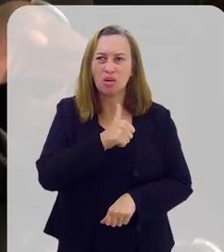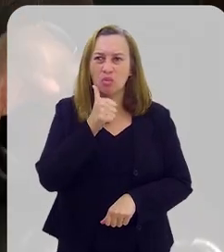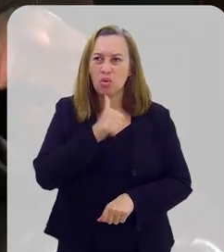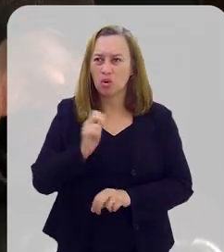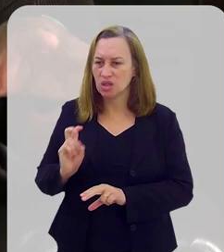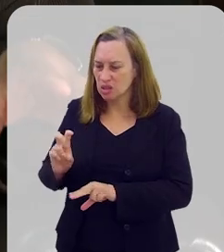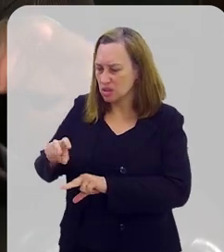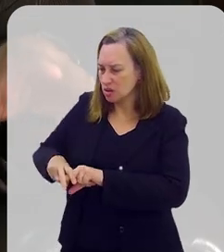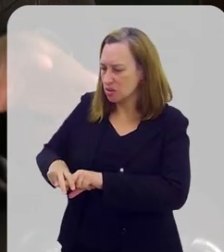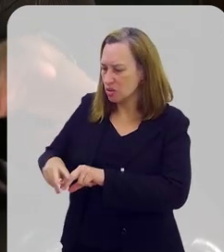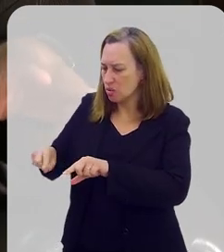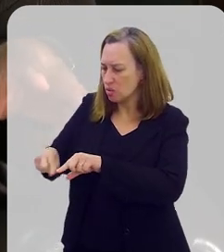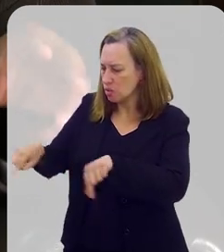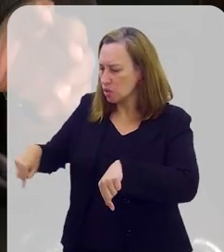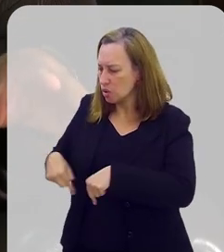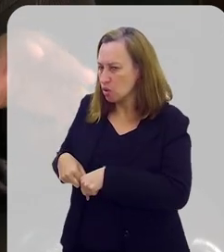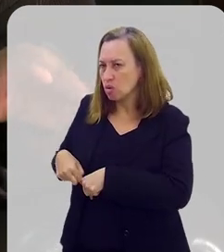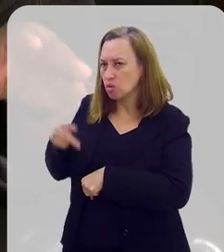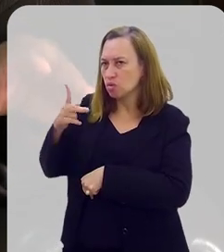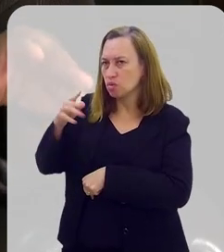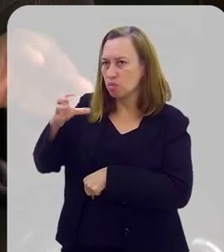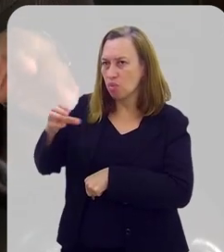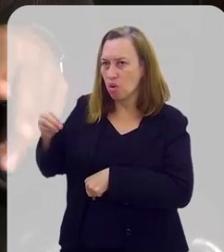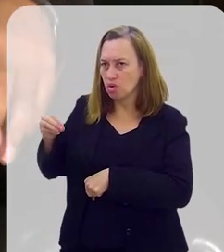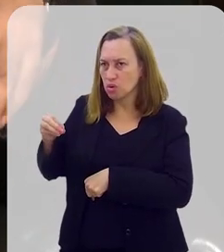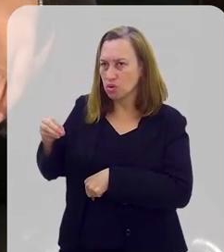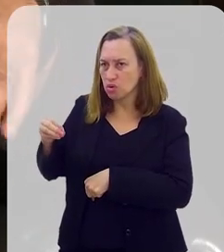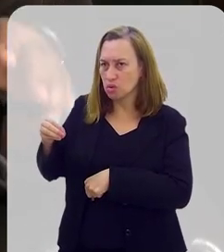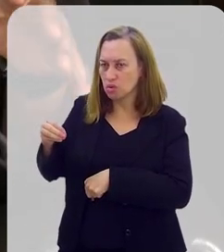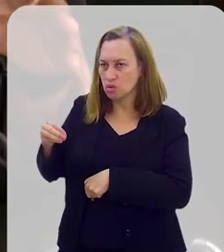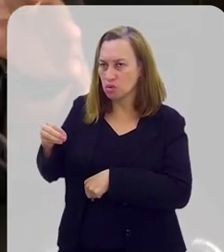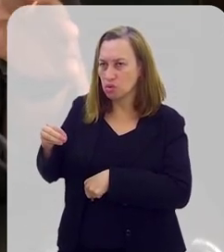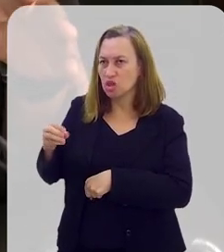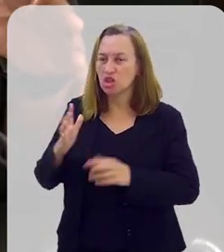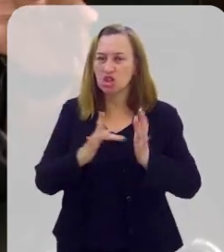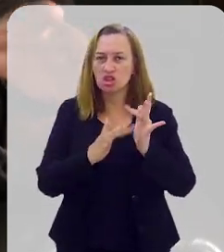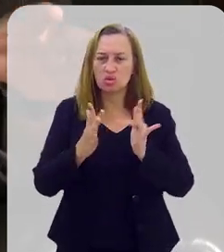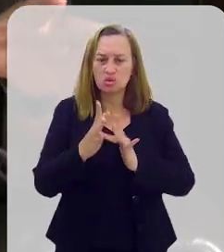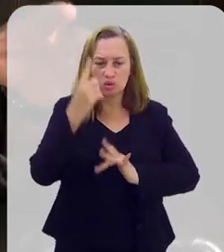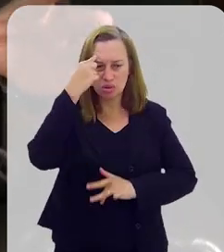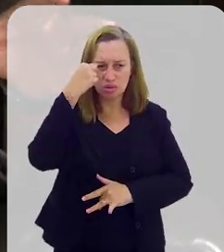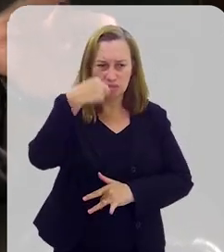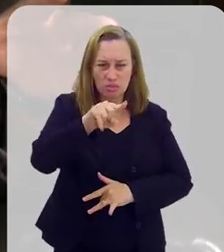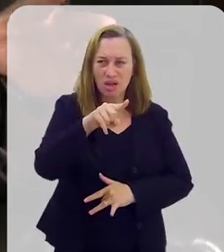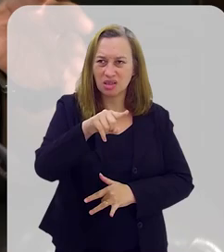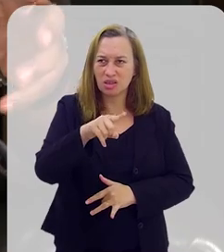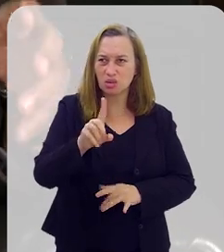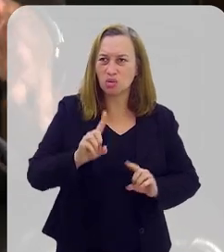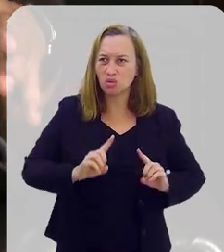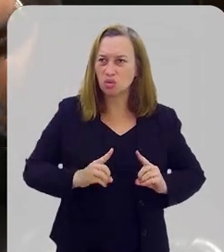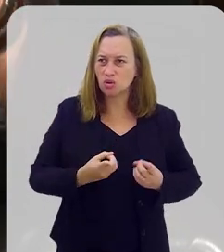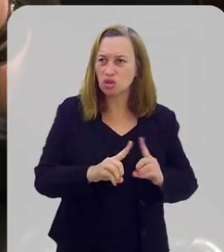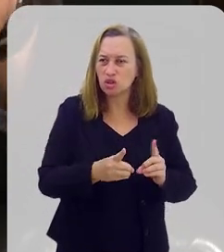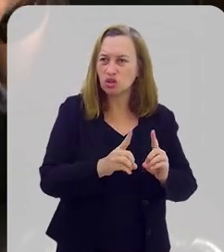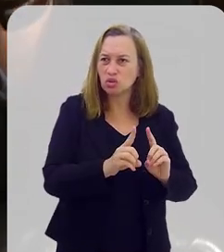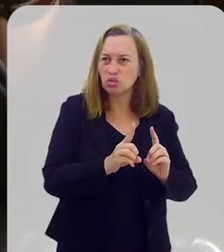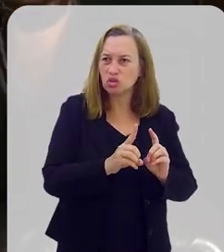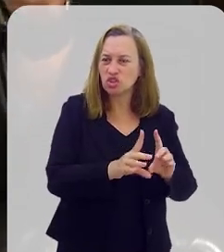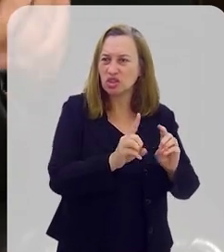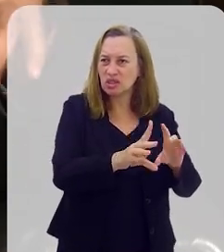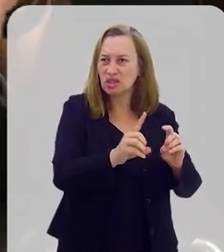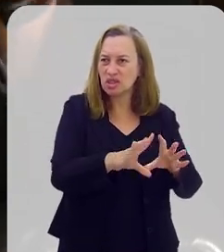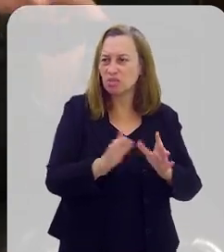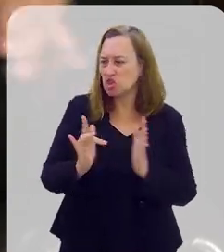aquela mulher senta ali no posto no poço com Jesus e Jesus manda Como que os seus discípulos metam um pé e Jesus fica ali